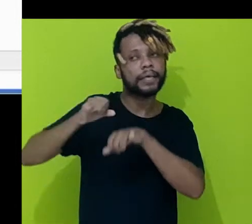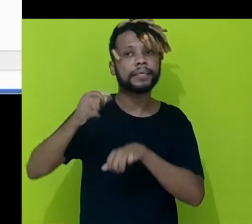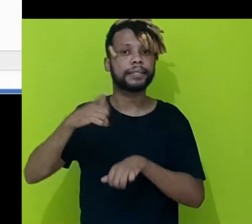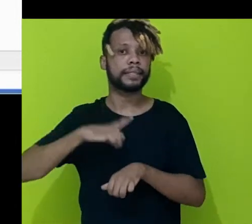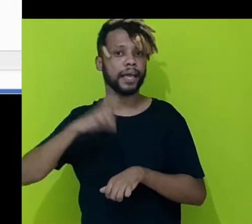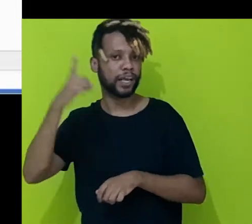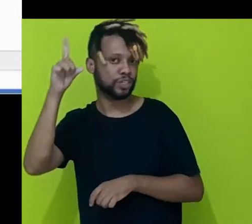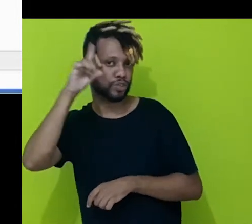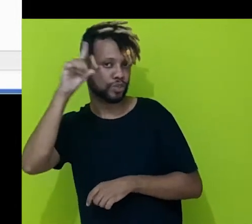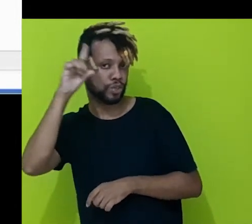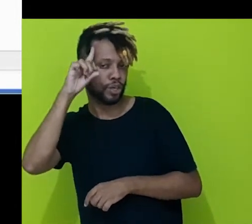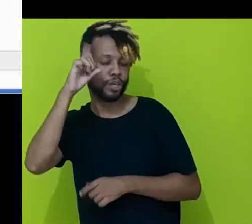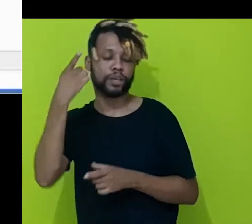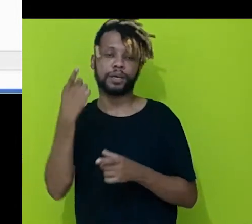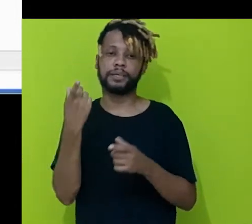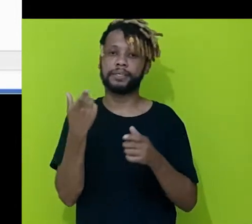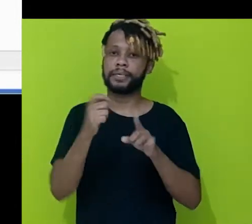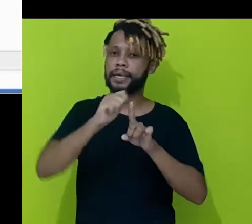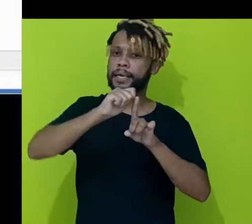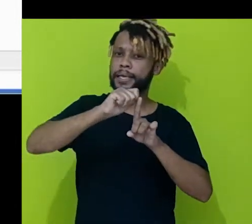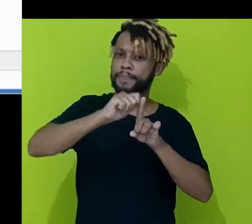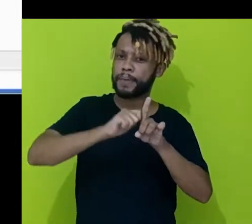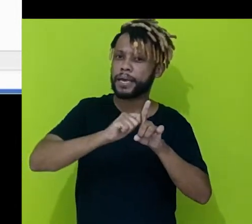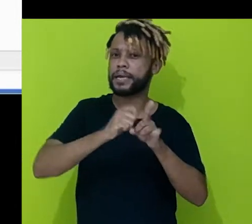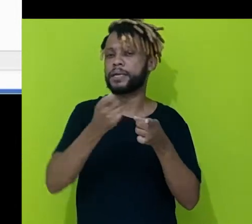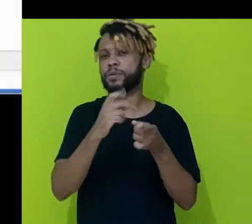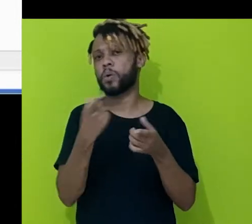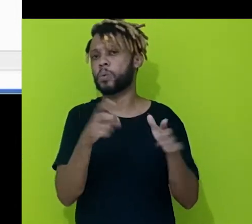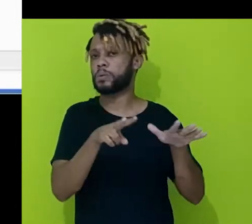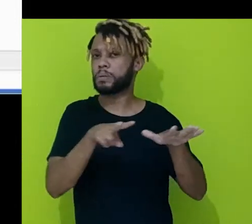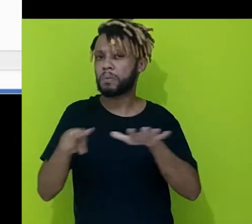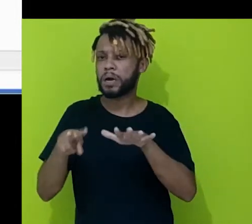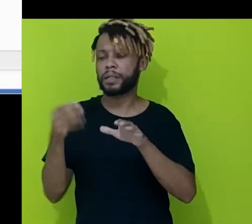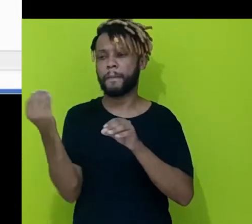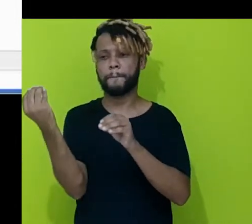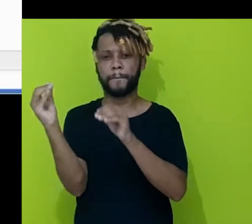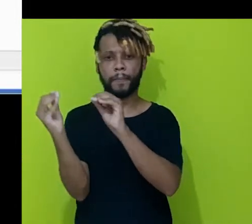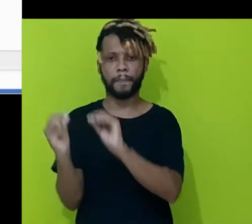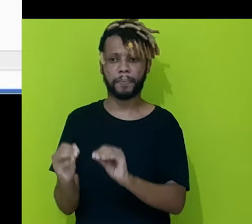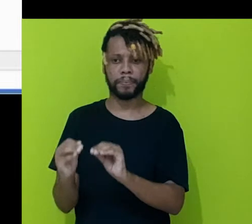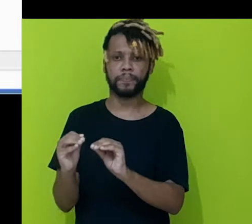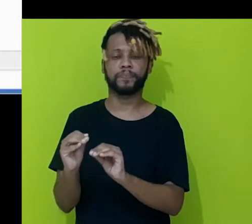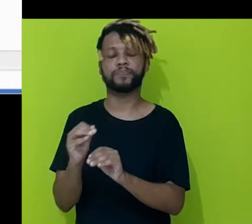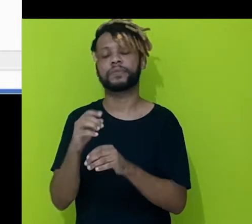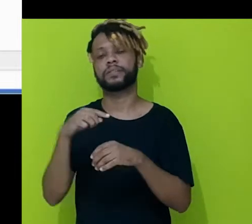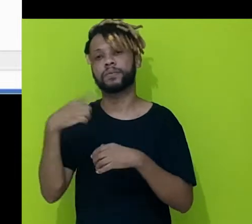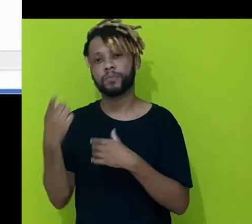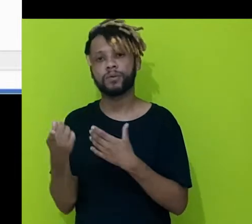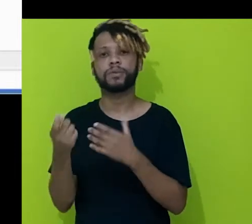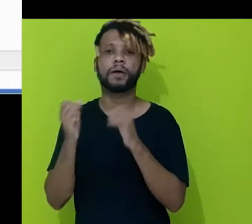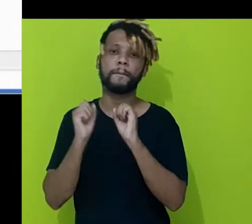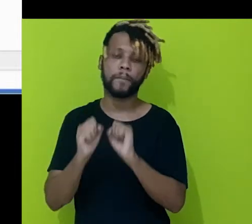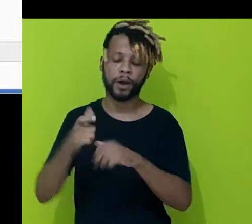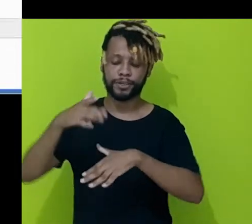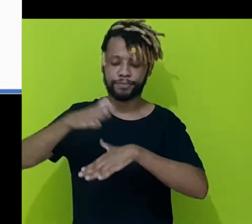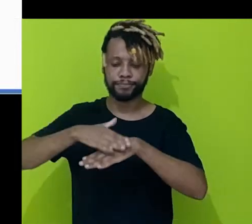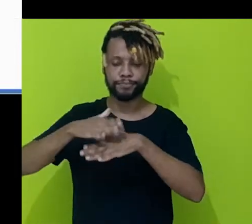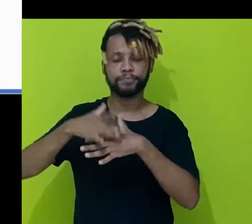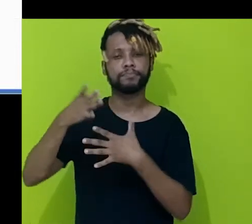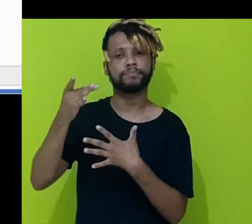etapa, você pode descrever algumas das atividades mais importantes do seu cronograma de